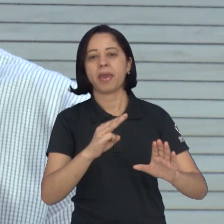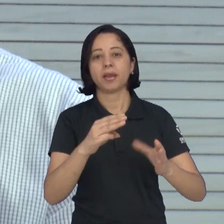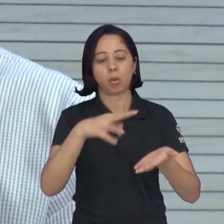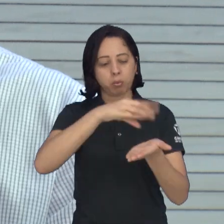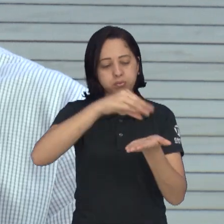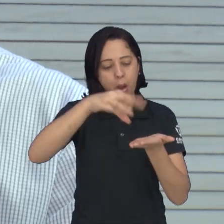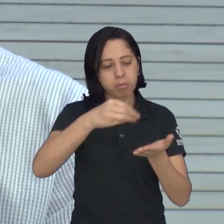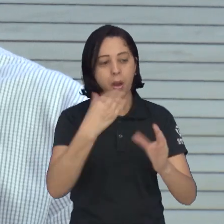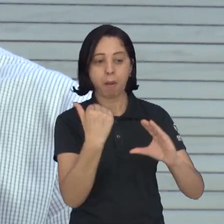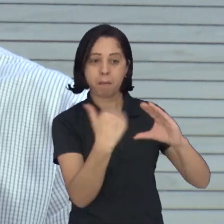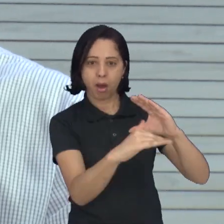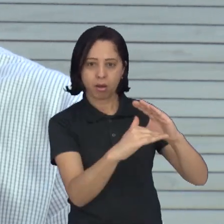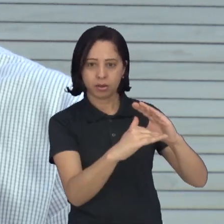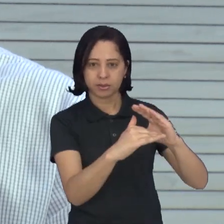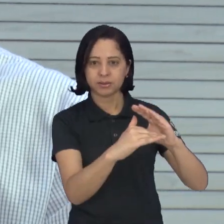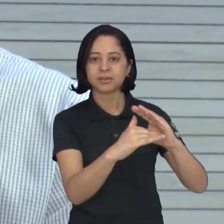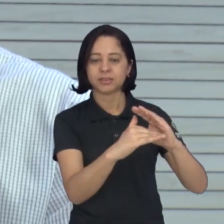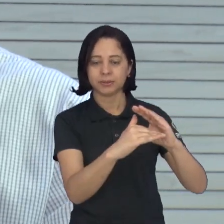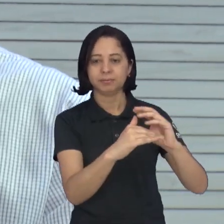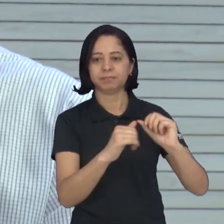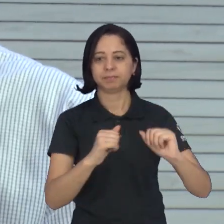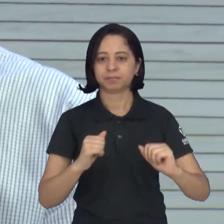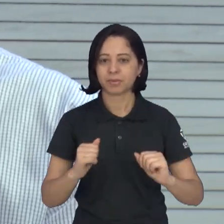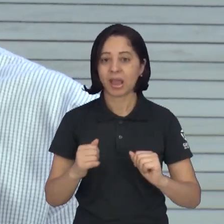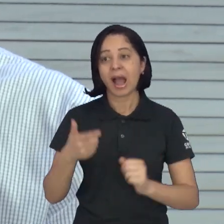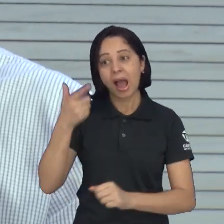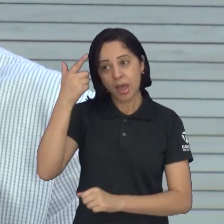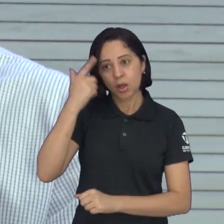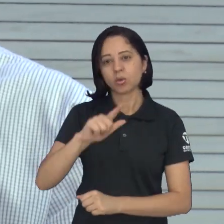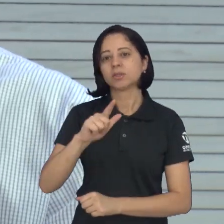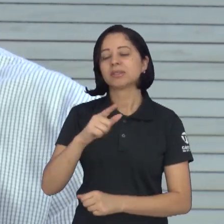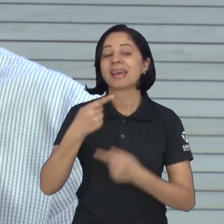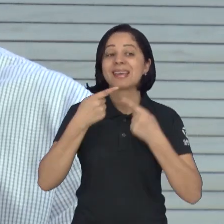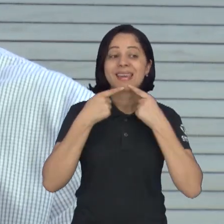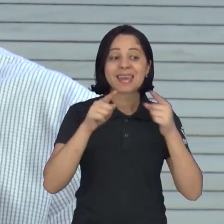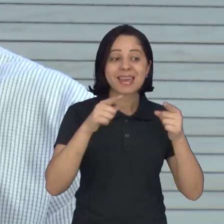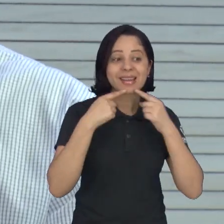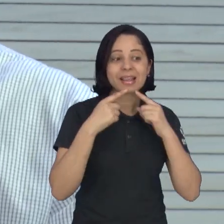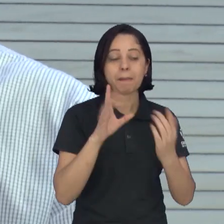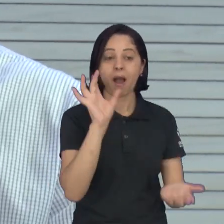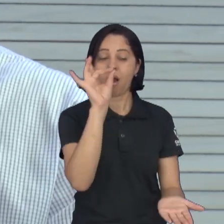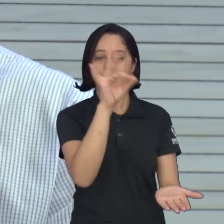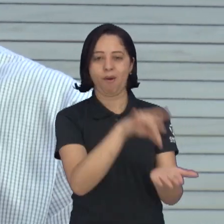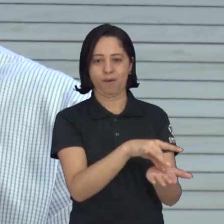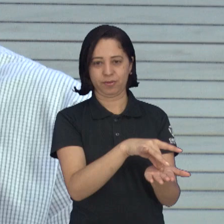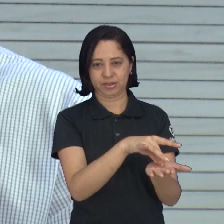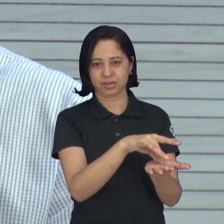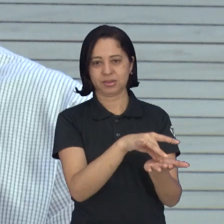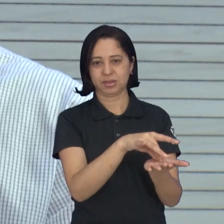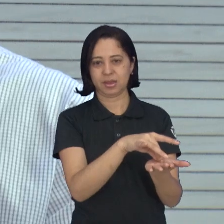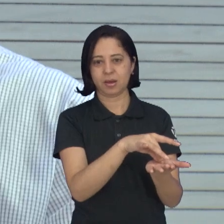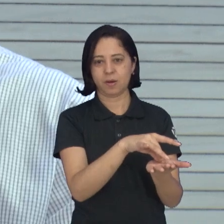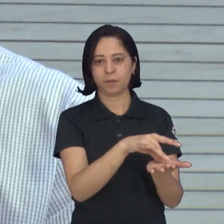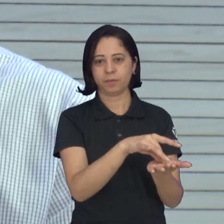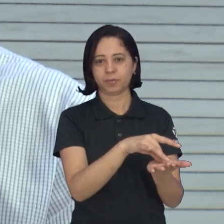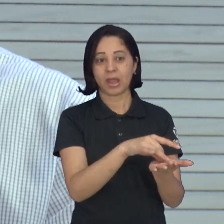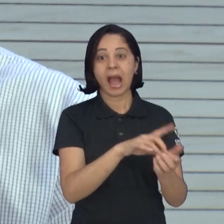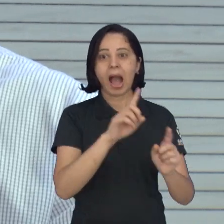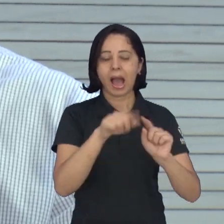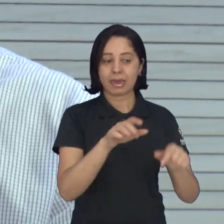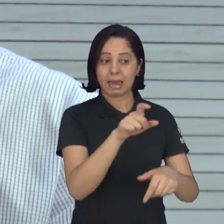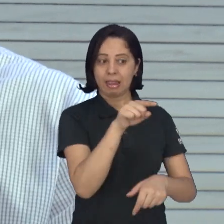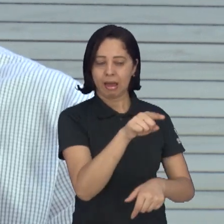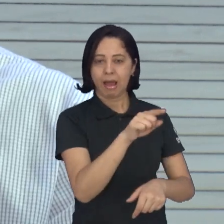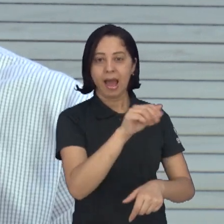cópia. E isso você consegue fazer uma reclamação formal e eles vão ser notificados,